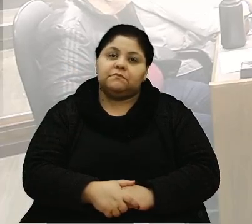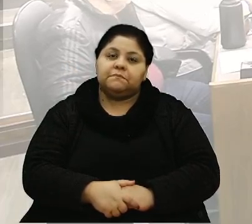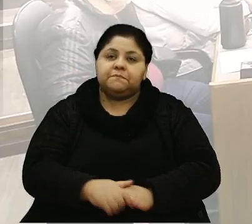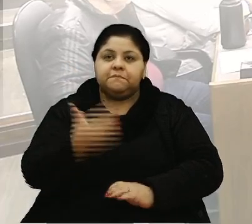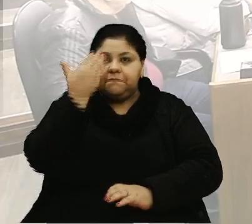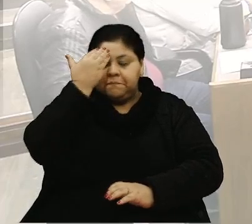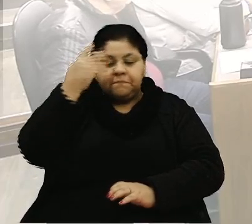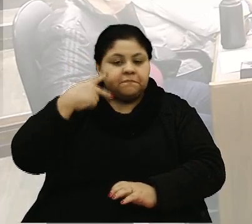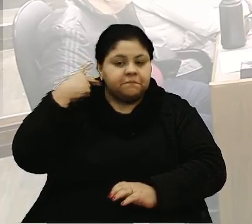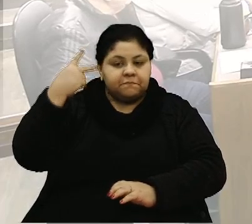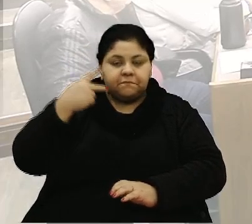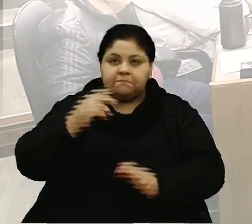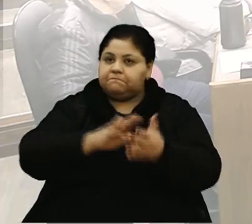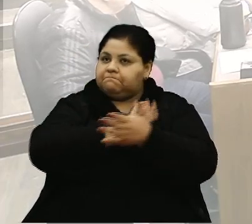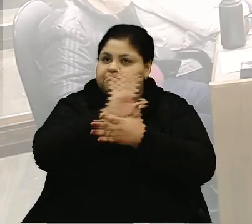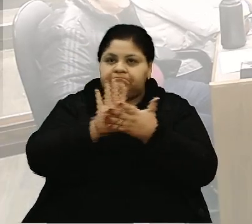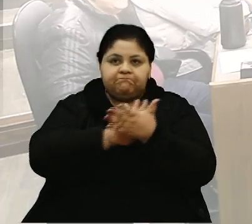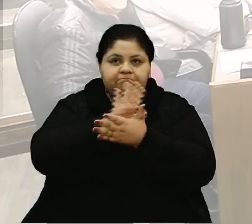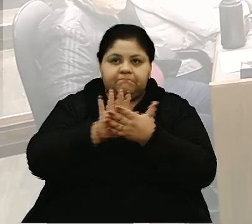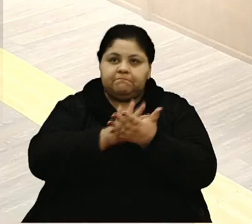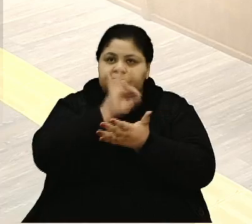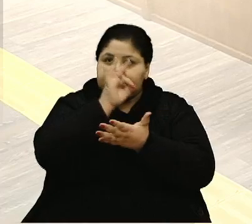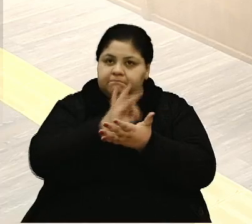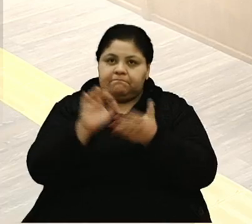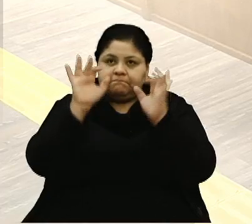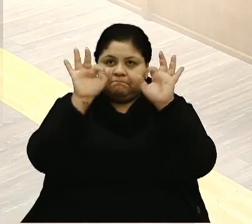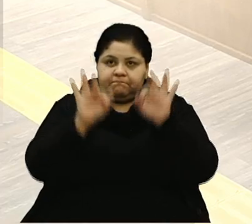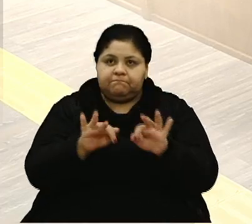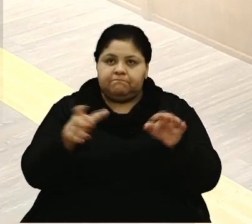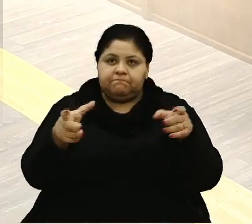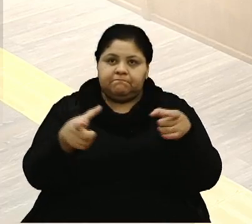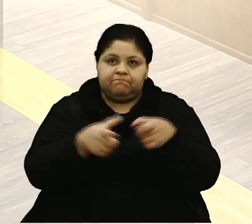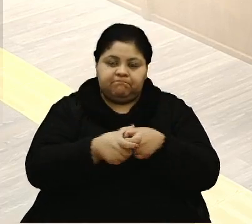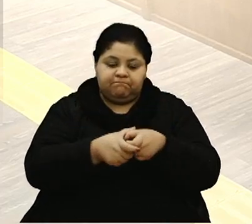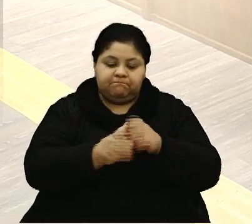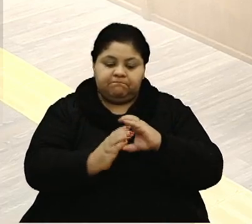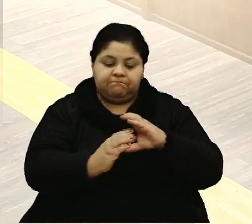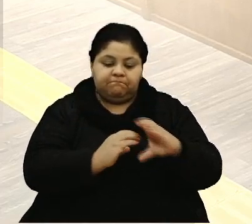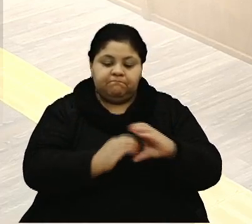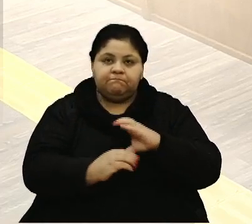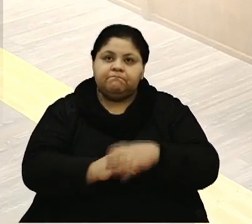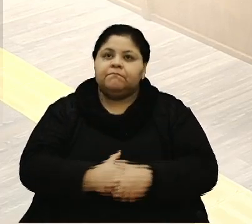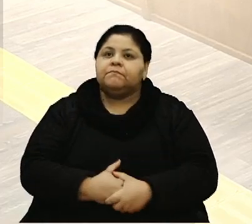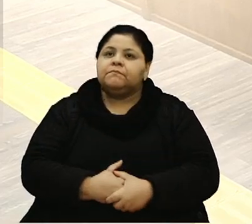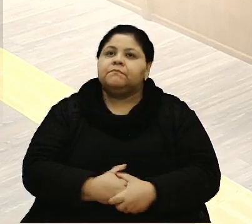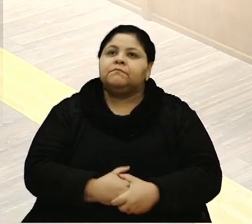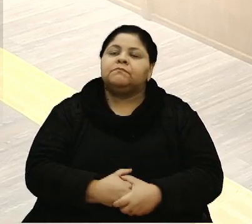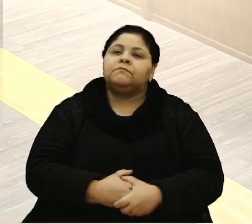Obrigada, vereador. Sem mais inscrições, encerramos o espaço das pequenas comunicações. Com a